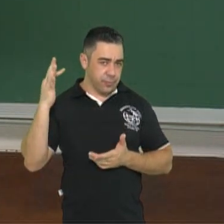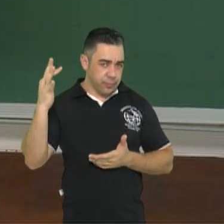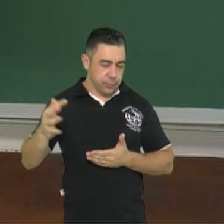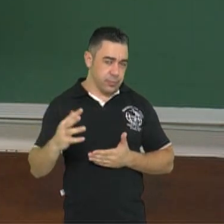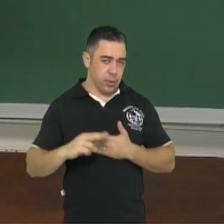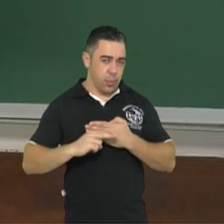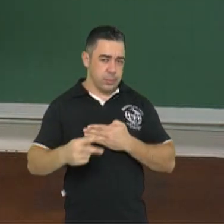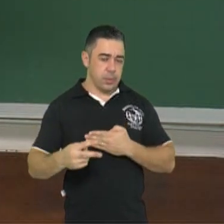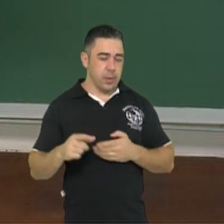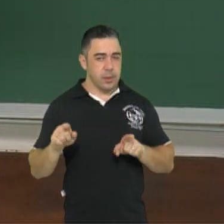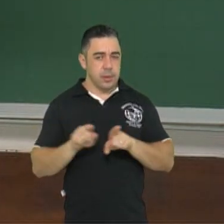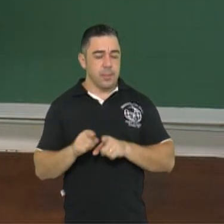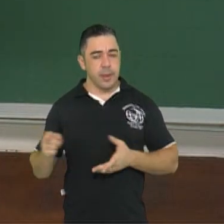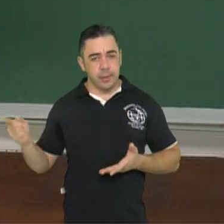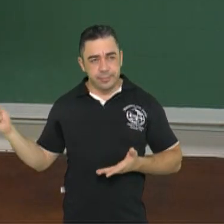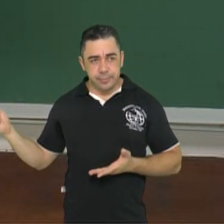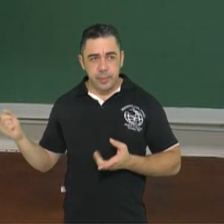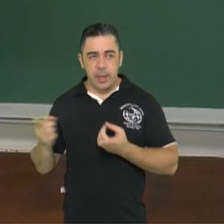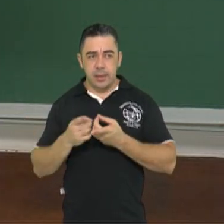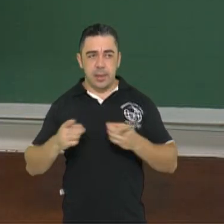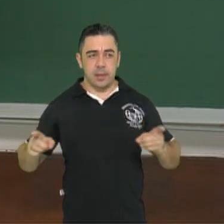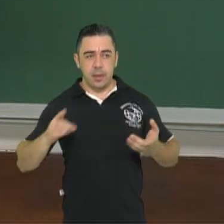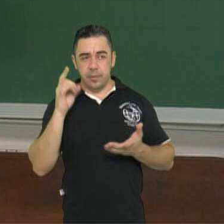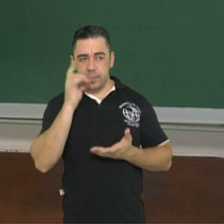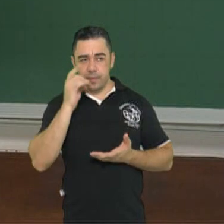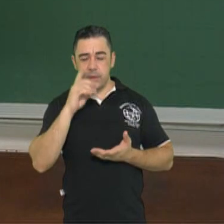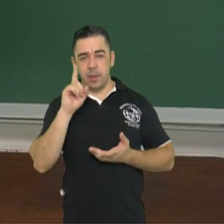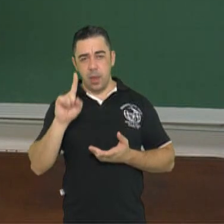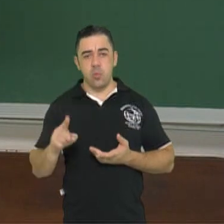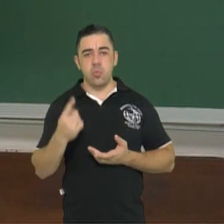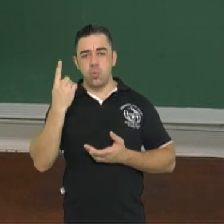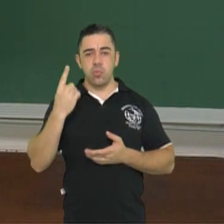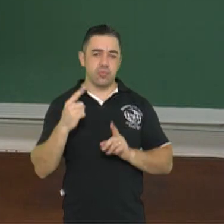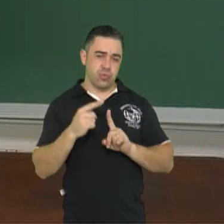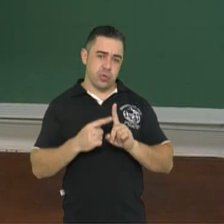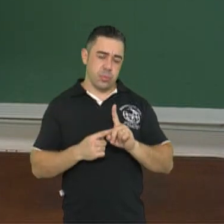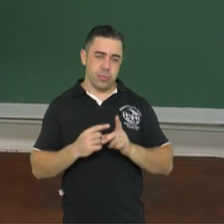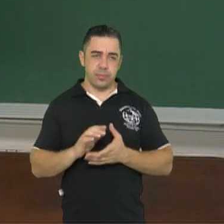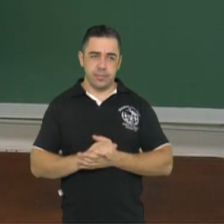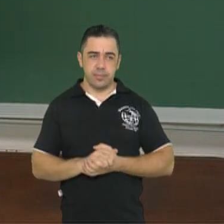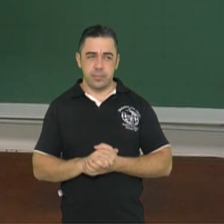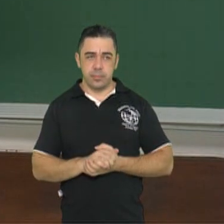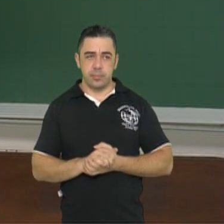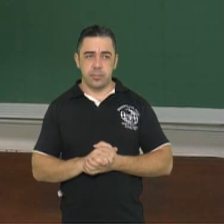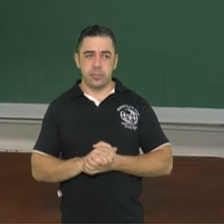Então, aqui também o deserto verde que a gente comentou quando a gente planta só uma coisa na região.